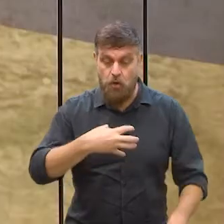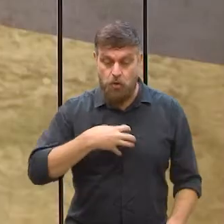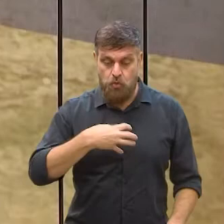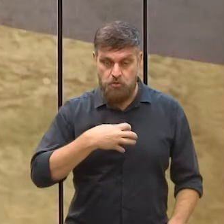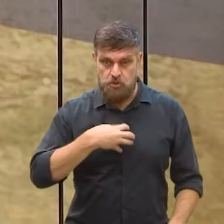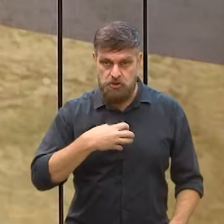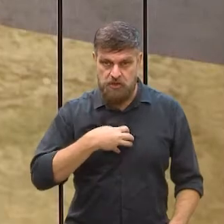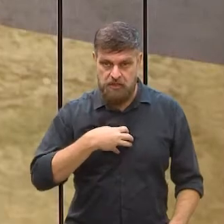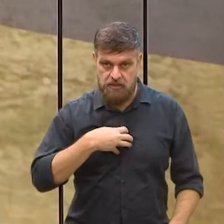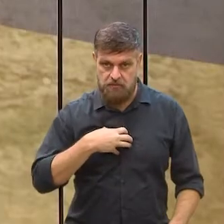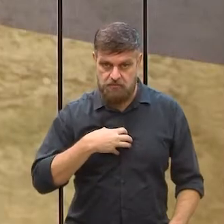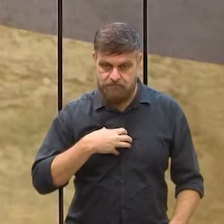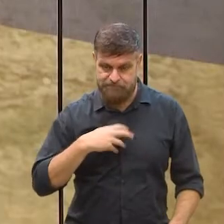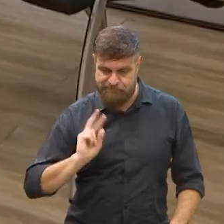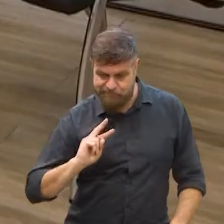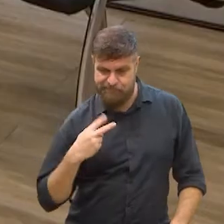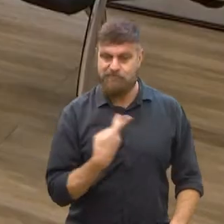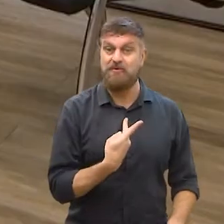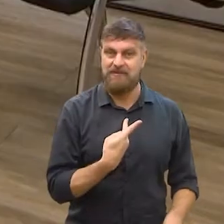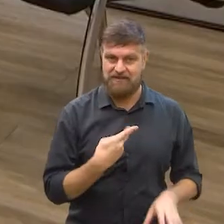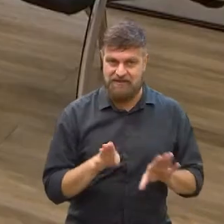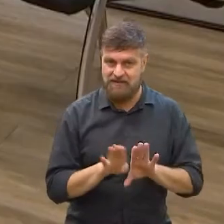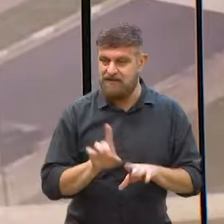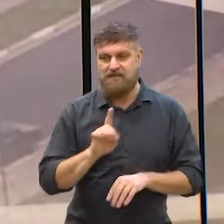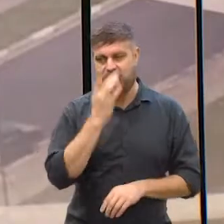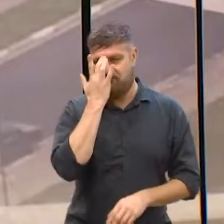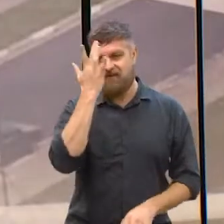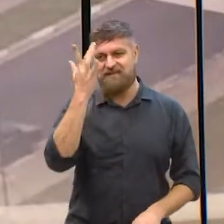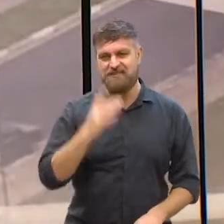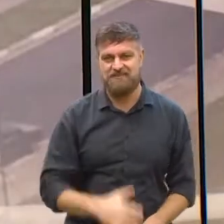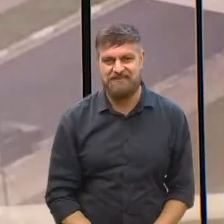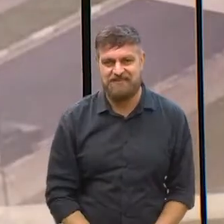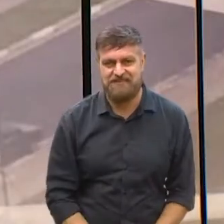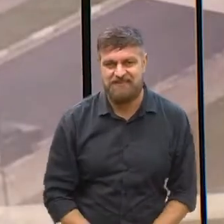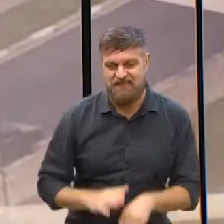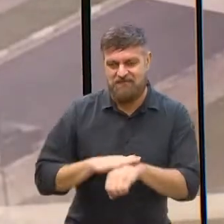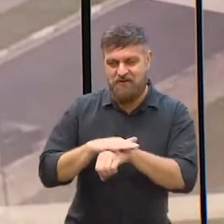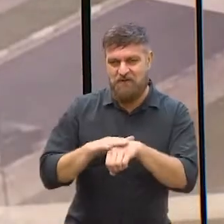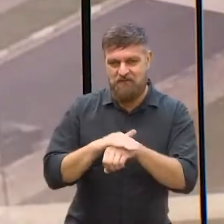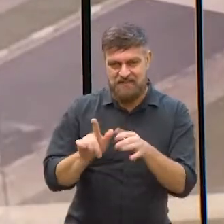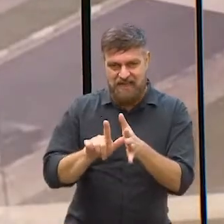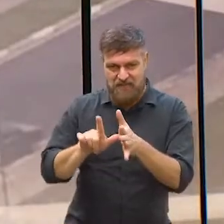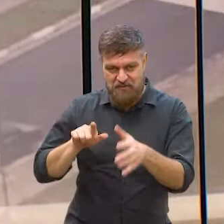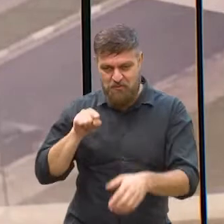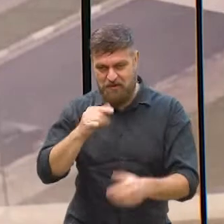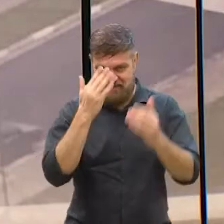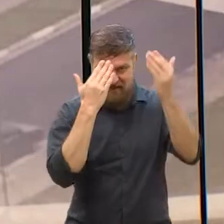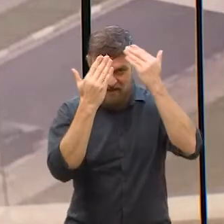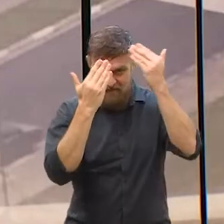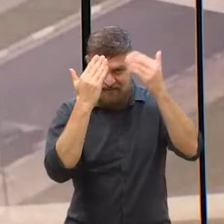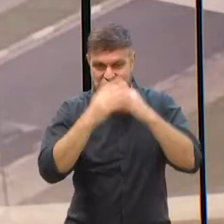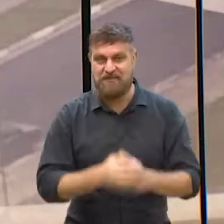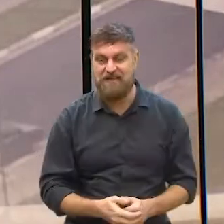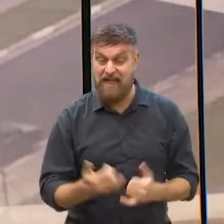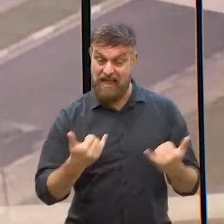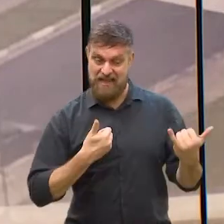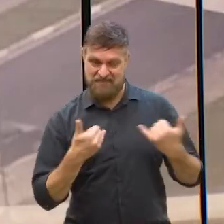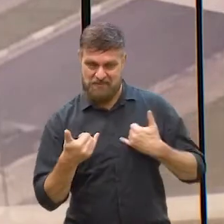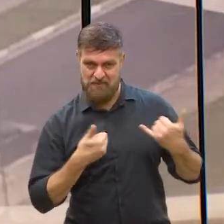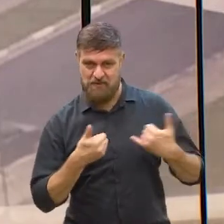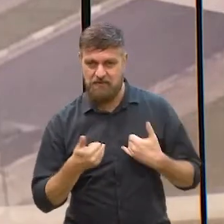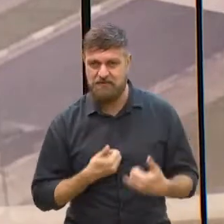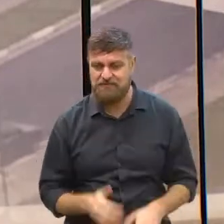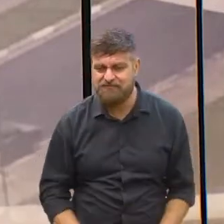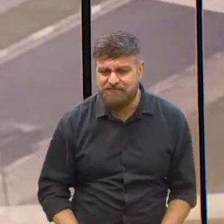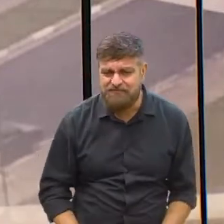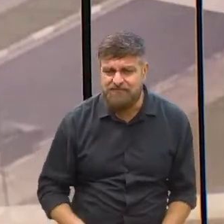mudar comportamento não é fácil. Eu imagino. Né? Eu estava conversando com a Cristiane antes de nós começarmos aqui esse bloco e ela disse assim: